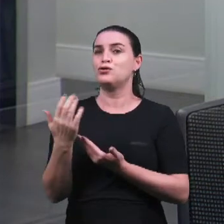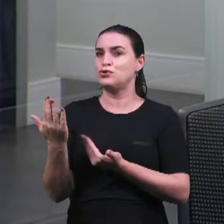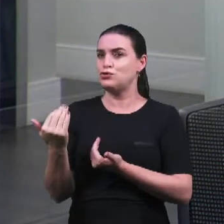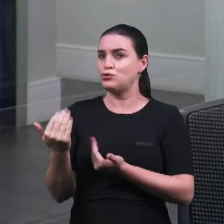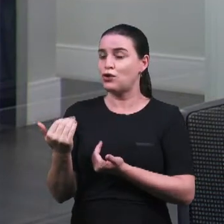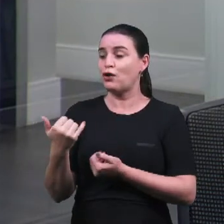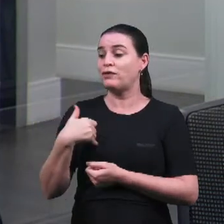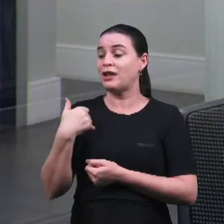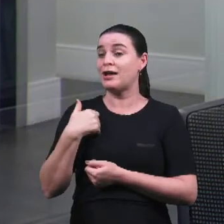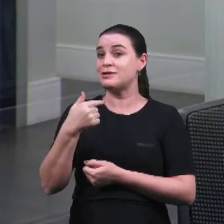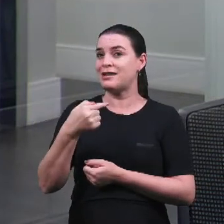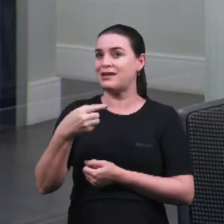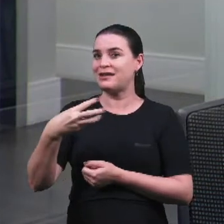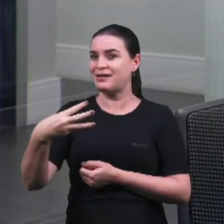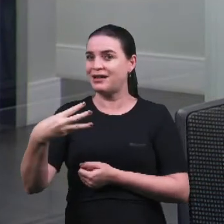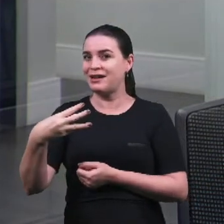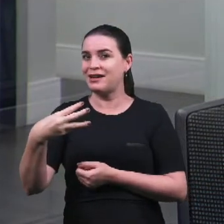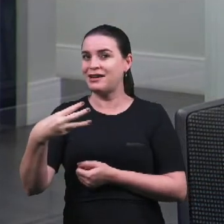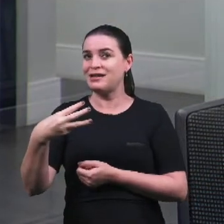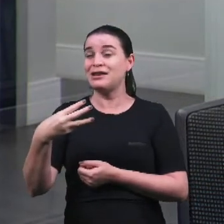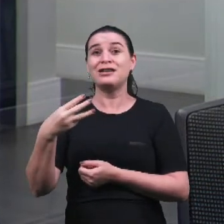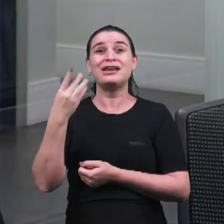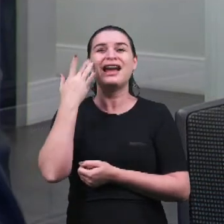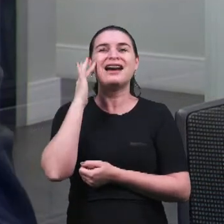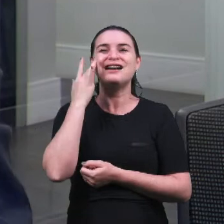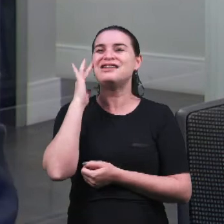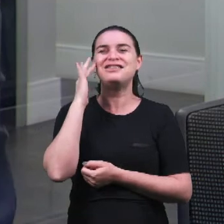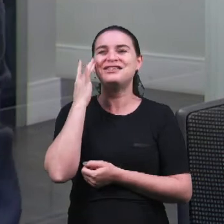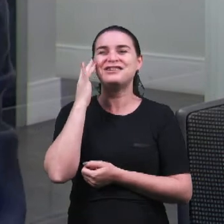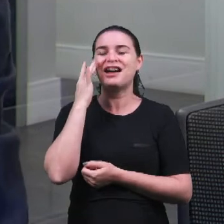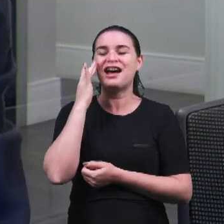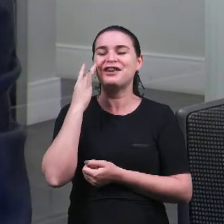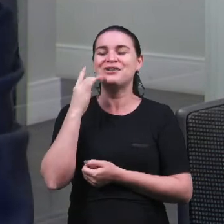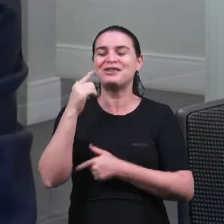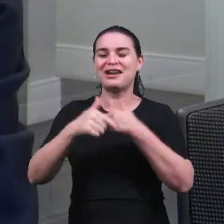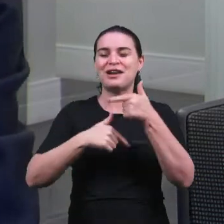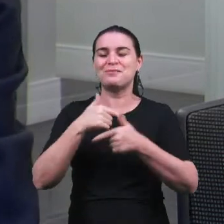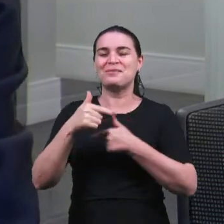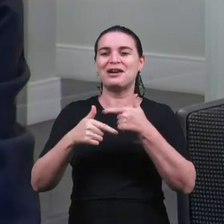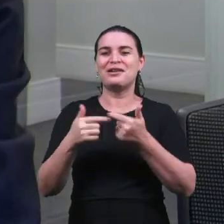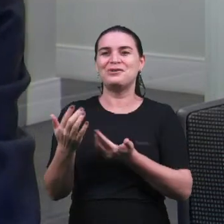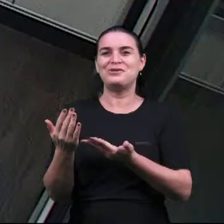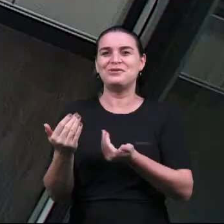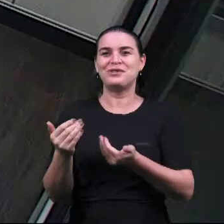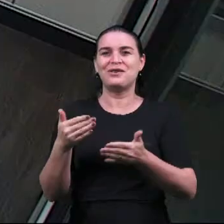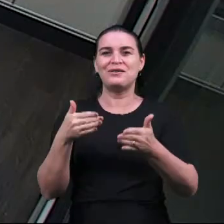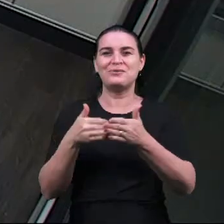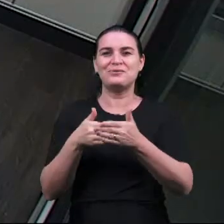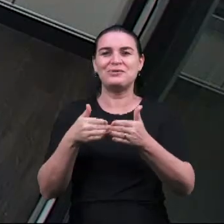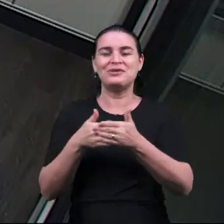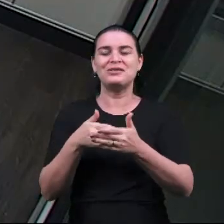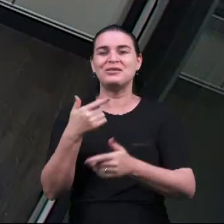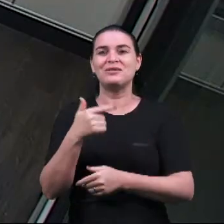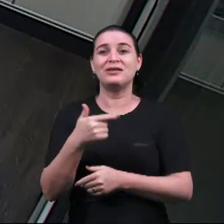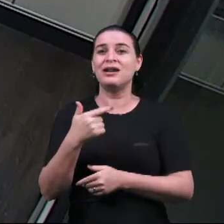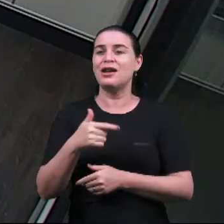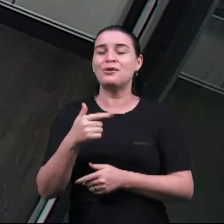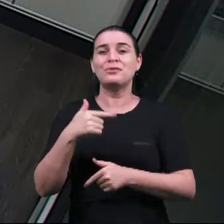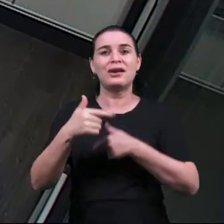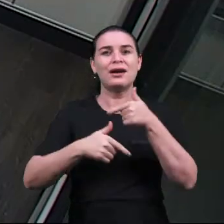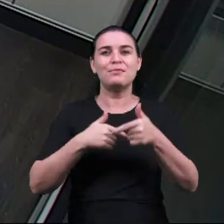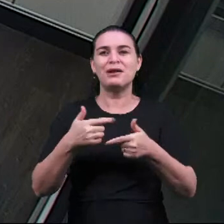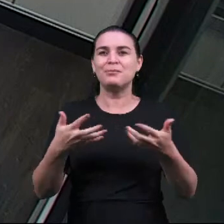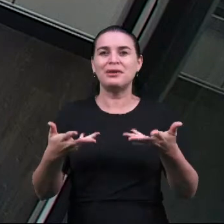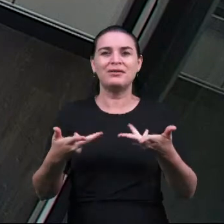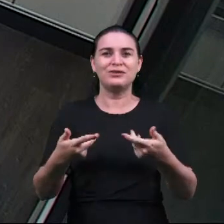73 anos e tenho achado o trabalho maravilhoso. Quer dizer, que maravilha, isso, né? Eu vi isso, pessoalmente. E assim, os irmãos